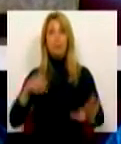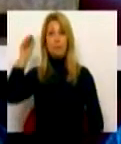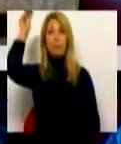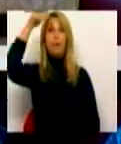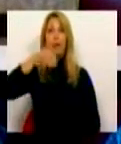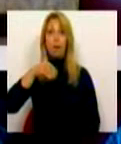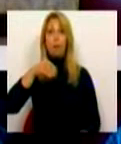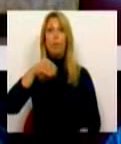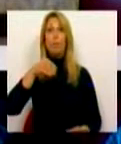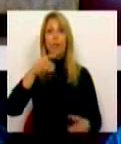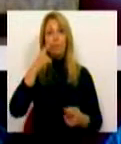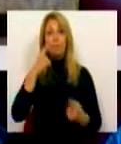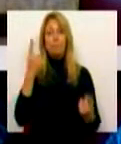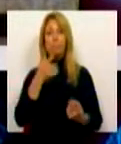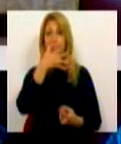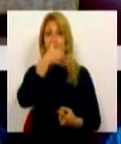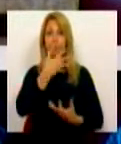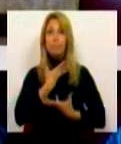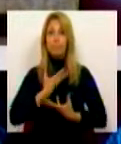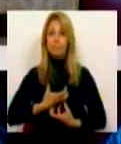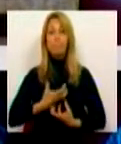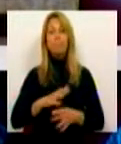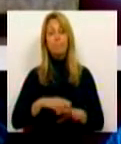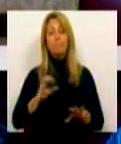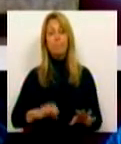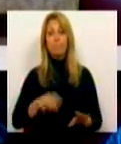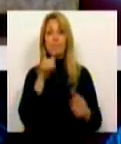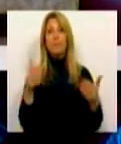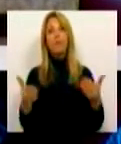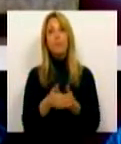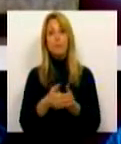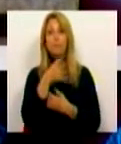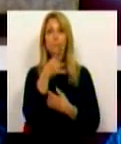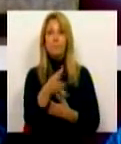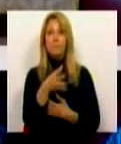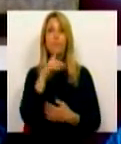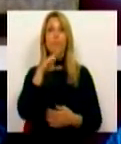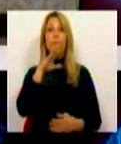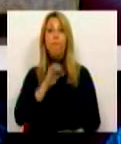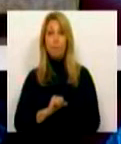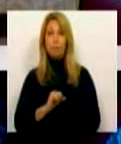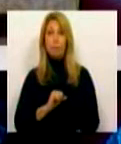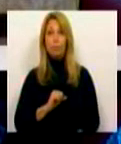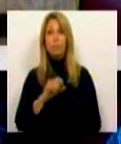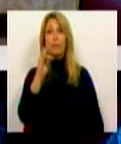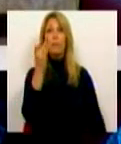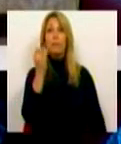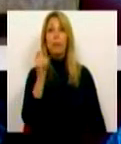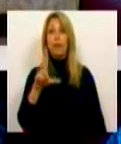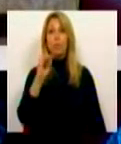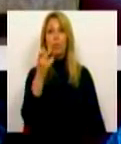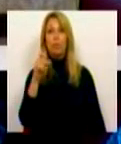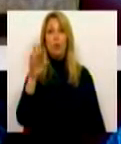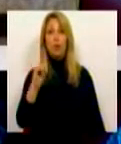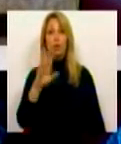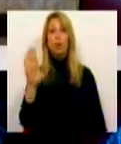República assinala com tristeza o seu falecimento, transmitindo aos filhos Isabel Soares e